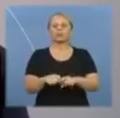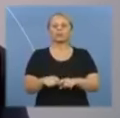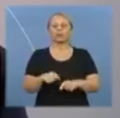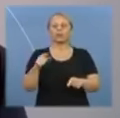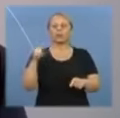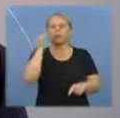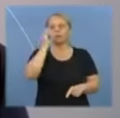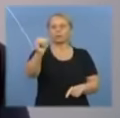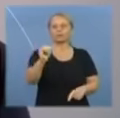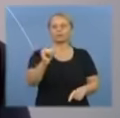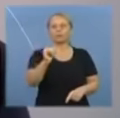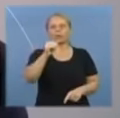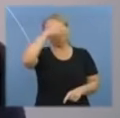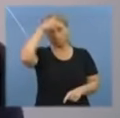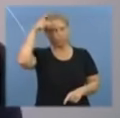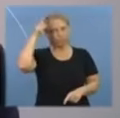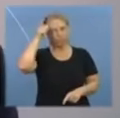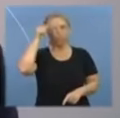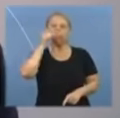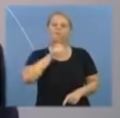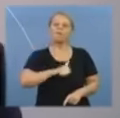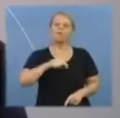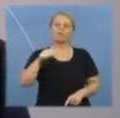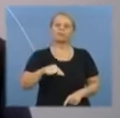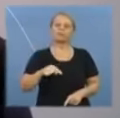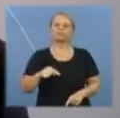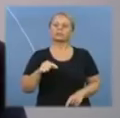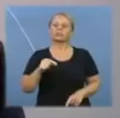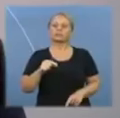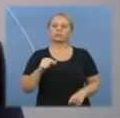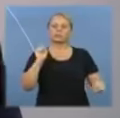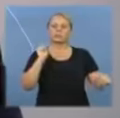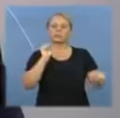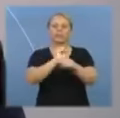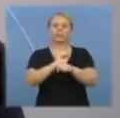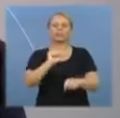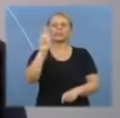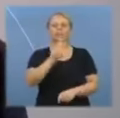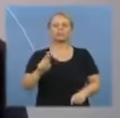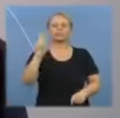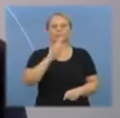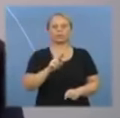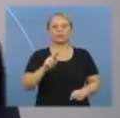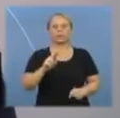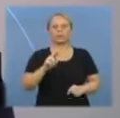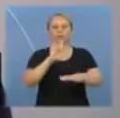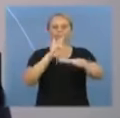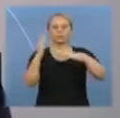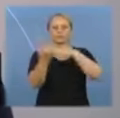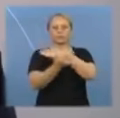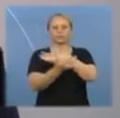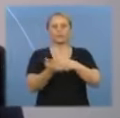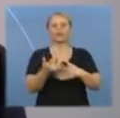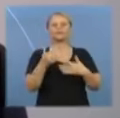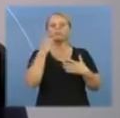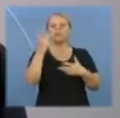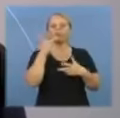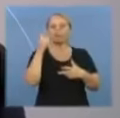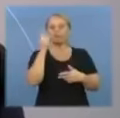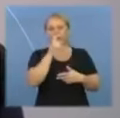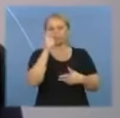à senhora prefeita municipal de Mossoró, que pare de usar as redes sociais para trazer inverdades.